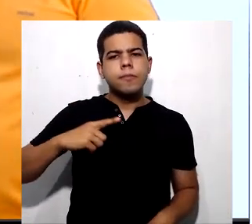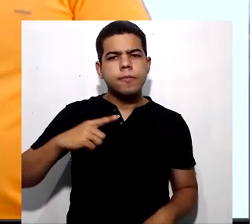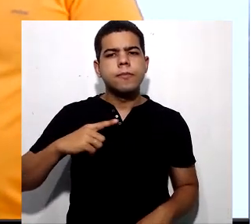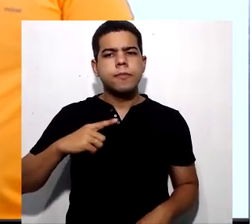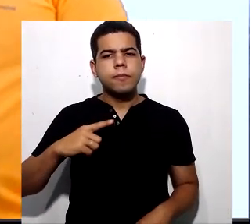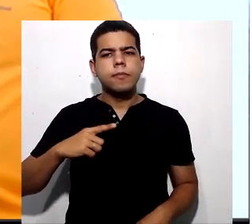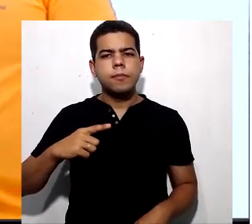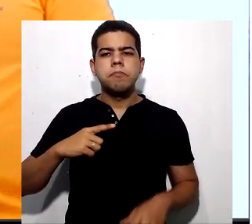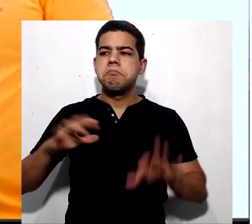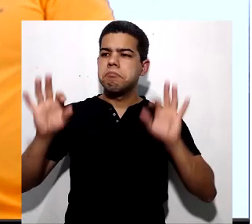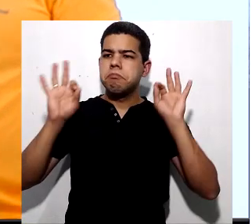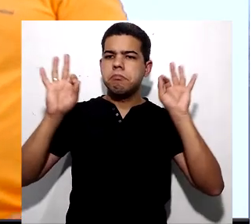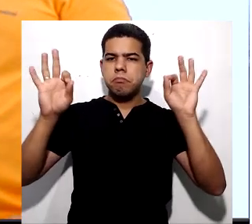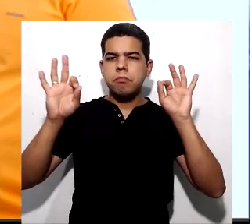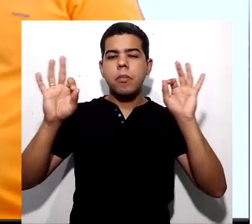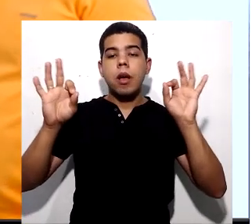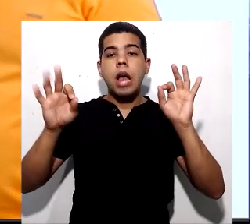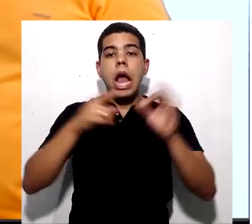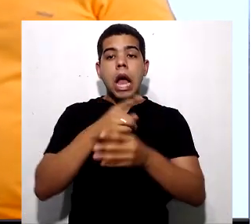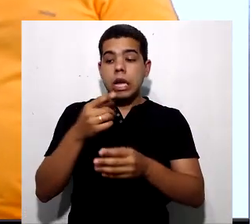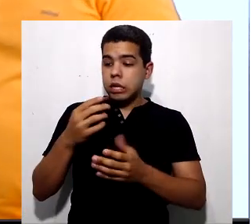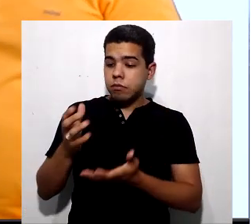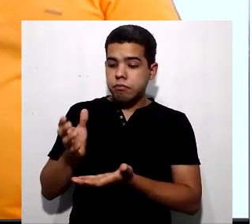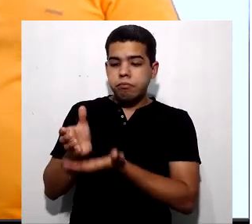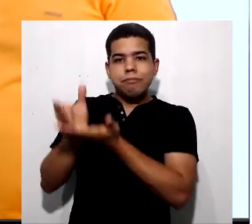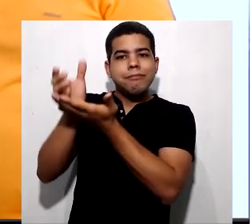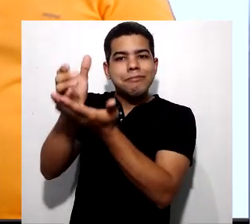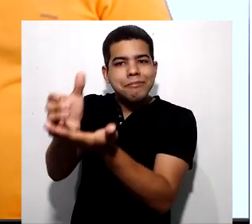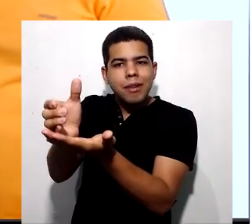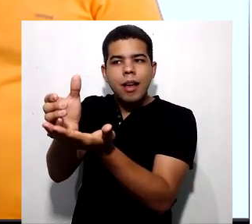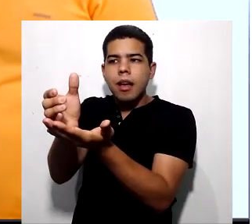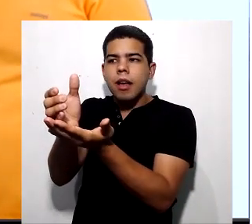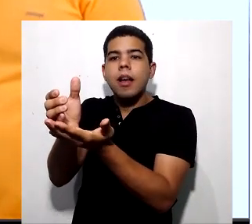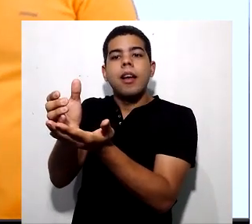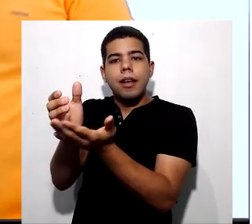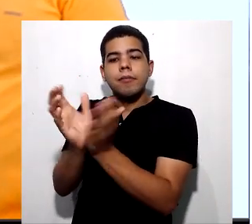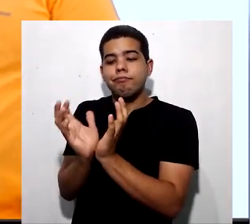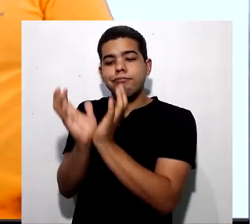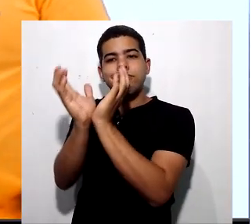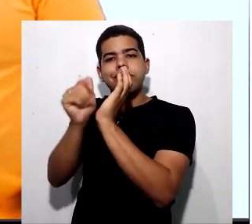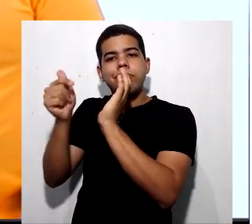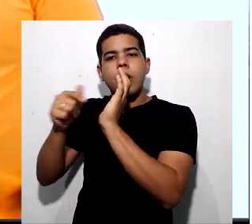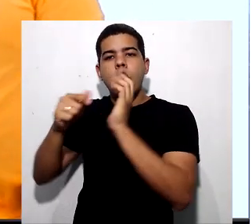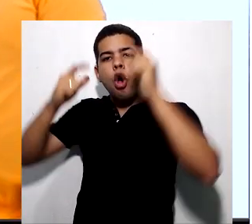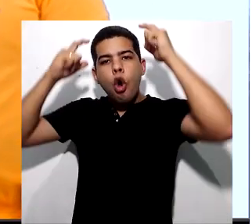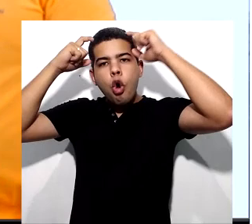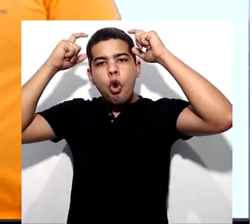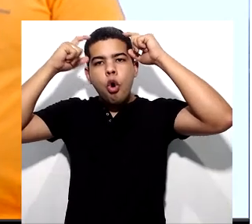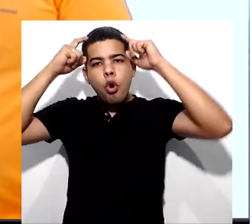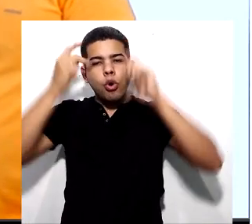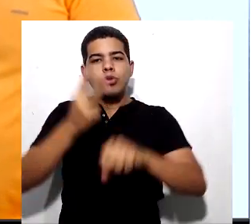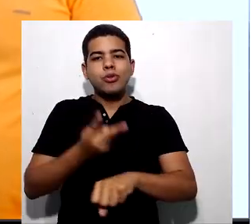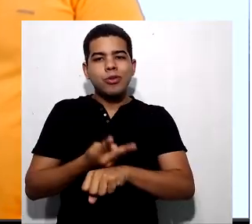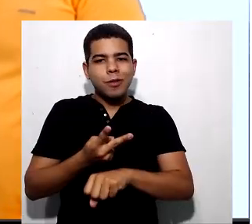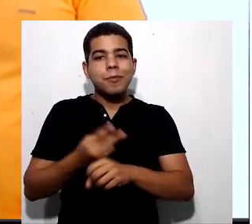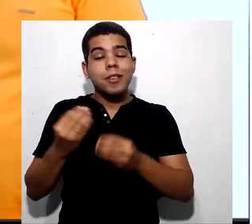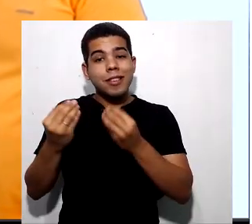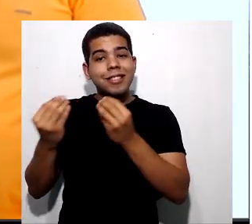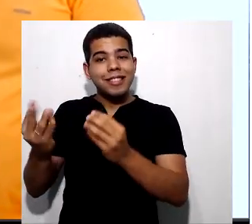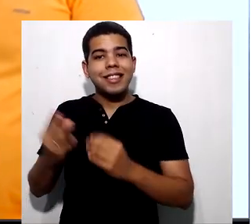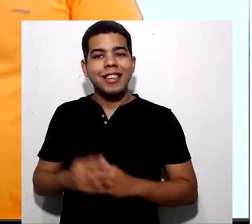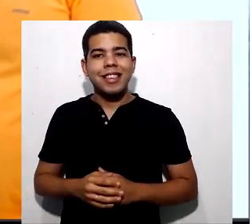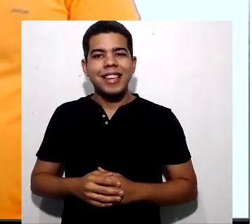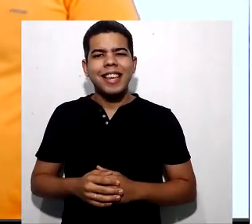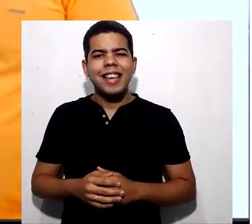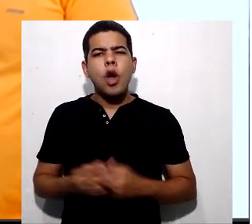de Berlim o Urso de Prata. Justamente vamos conhecer um pouco essa história de A Hora da Estrela, certo?